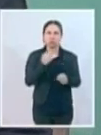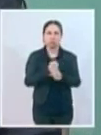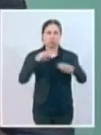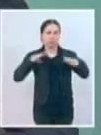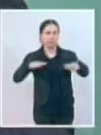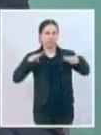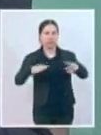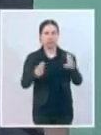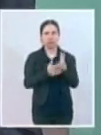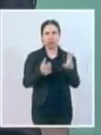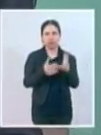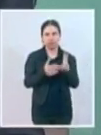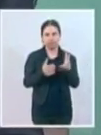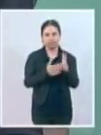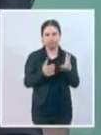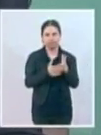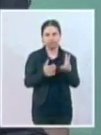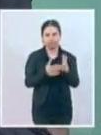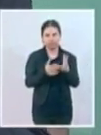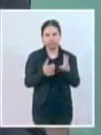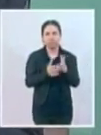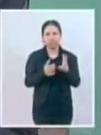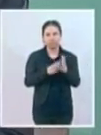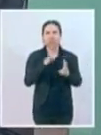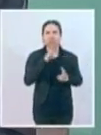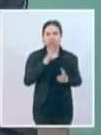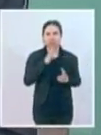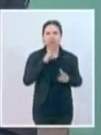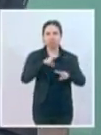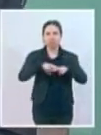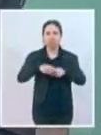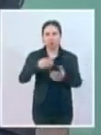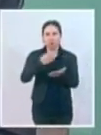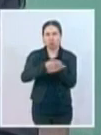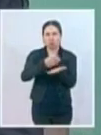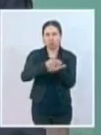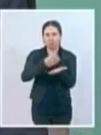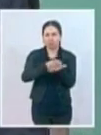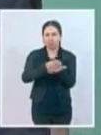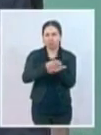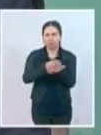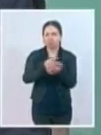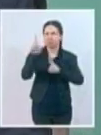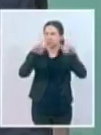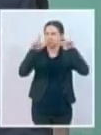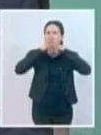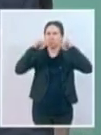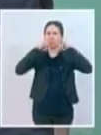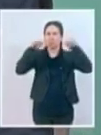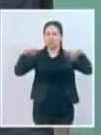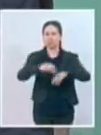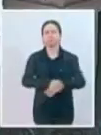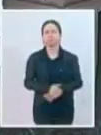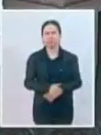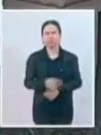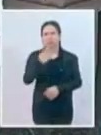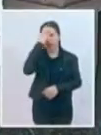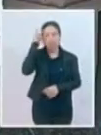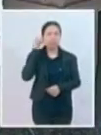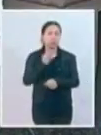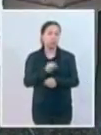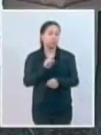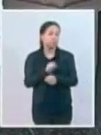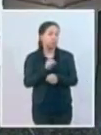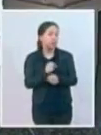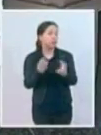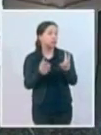Bairro Guarani. Ficou muito conhecido pela matéria lá com o Potinho, com o Potinho, né? Isso. E o pessoal está esperando essa praça. Qual